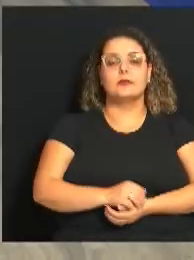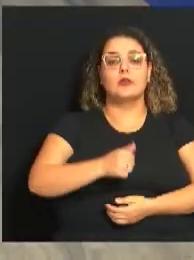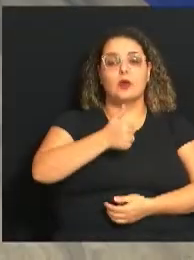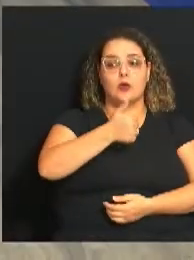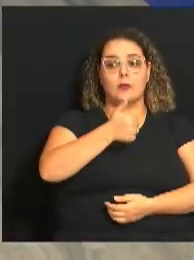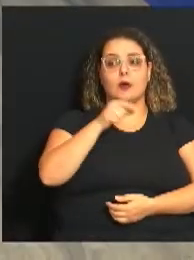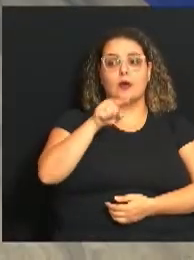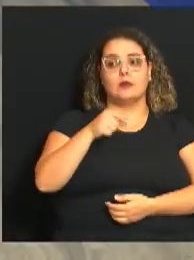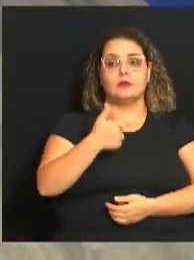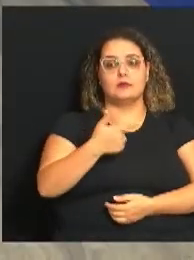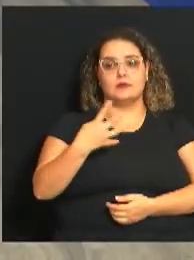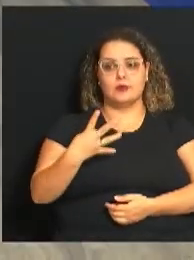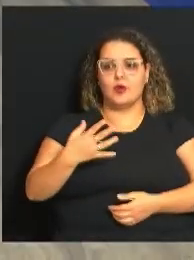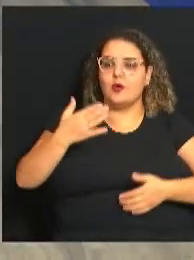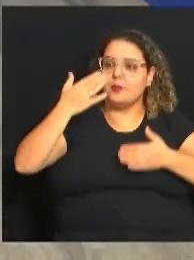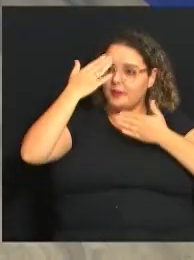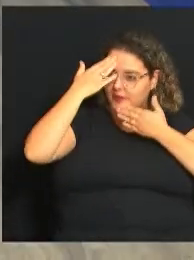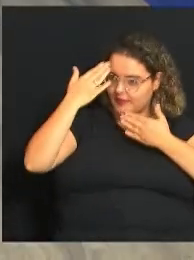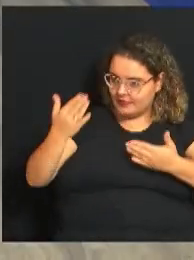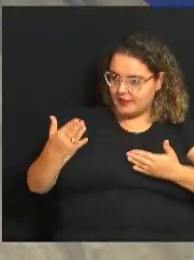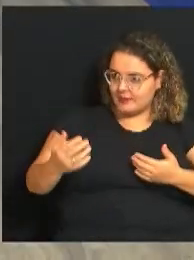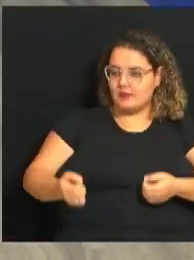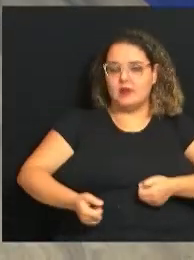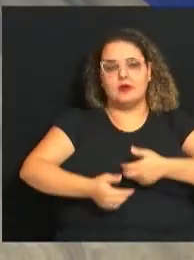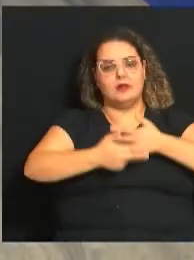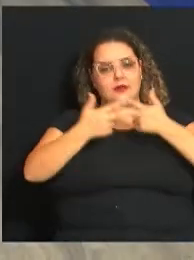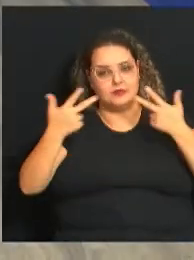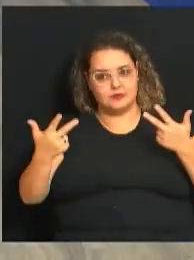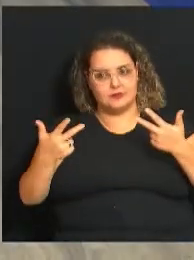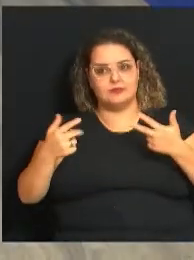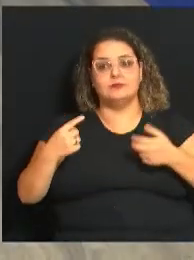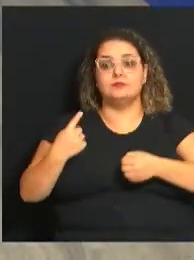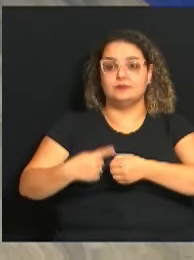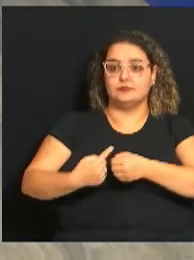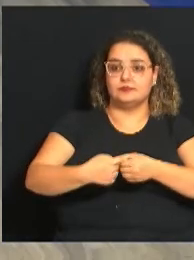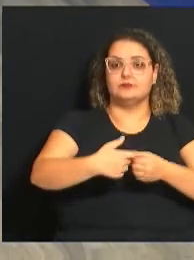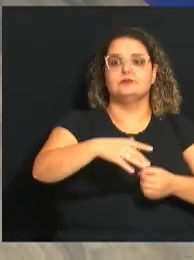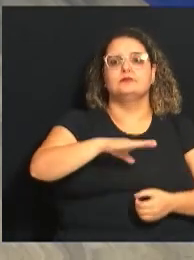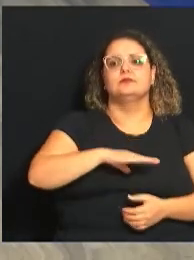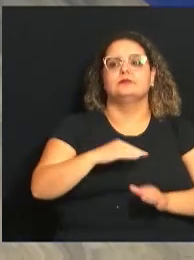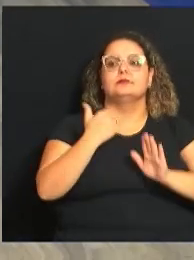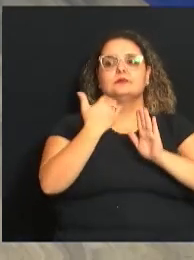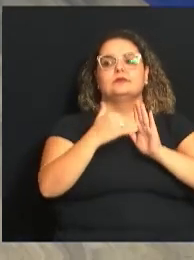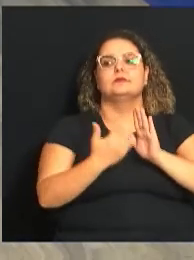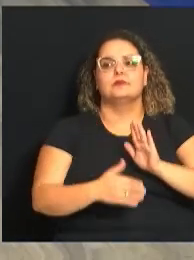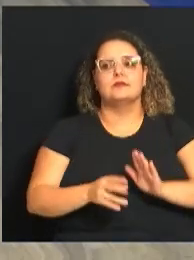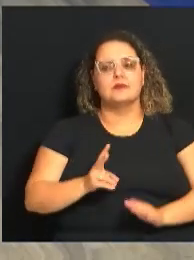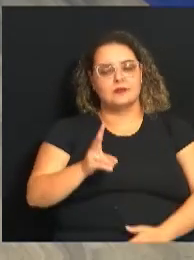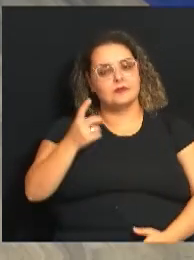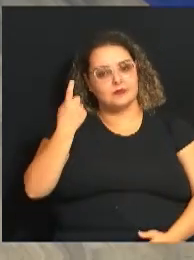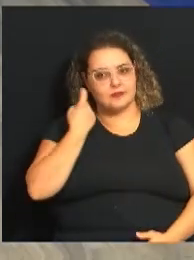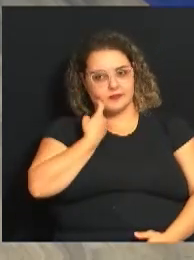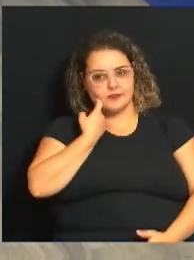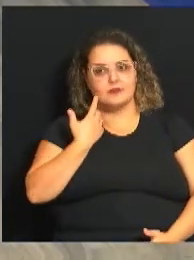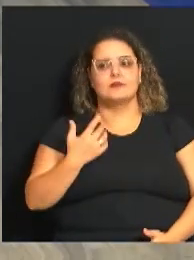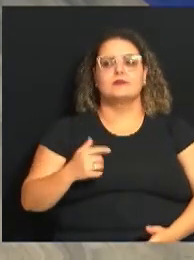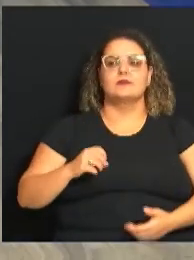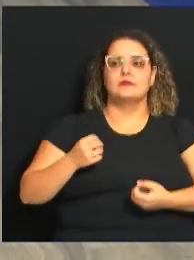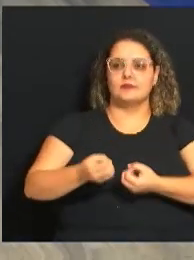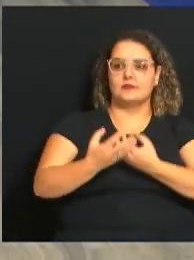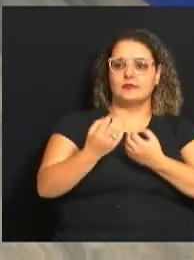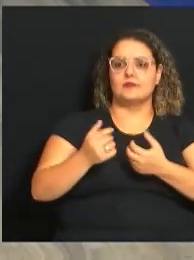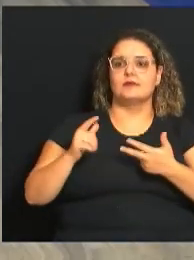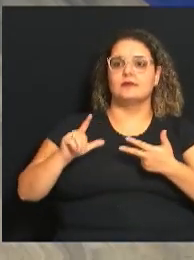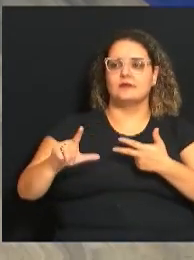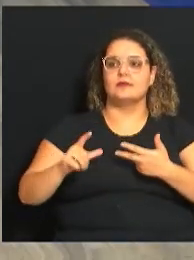1h24. Mirna Abreu, muito obrigado pelas notícias da Metrópole de Campinas, com o Em Pauta toda sexta-feira e com as notícias do Legislativo.